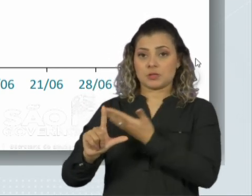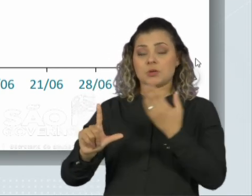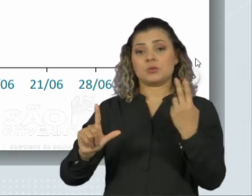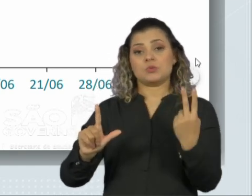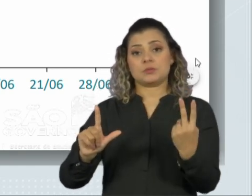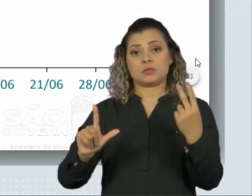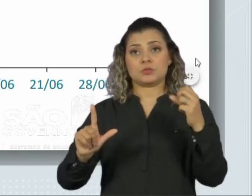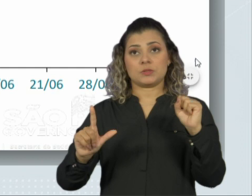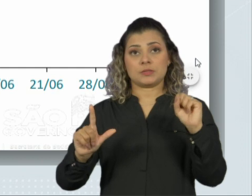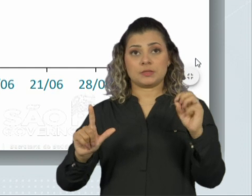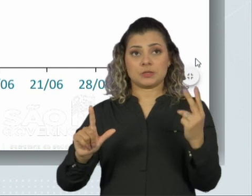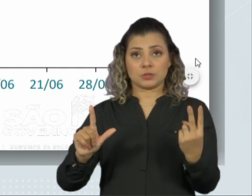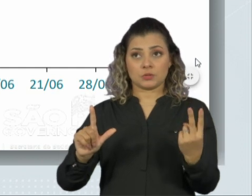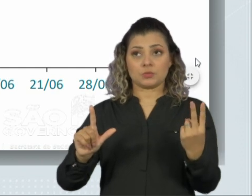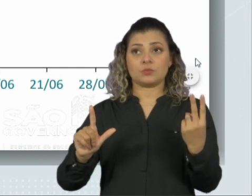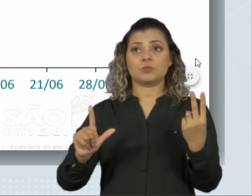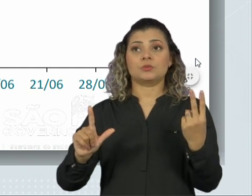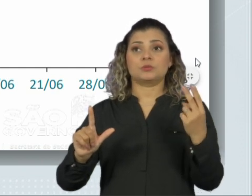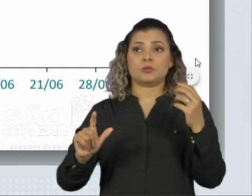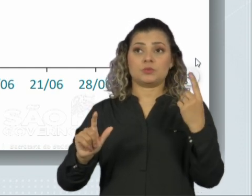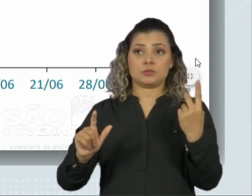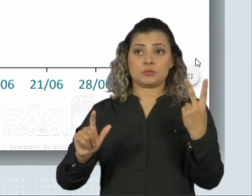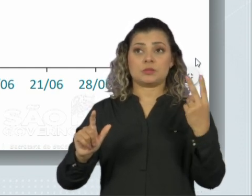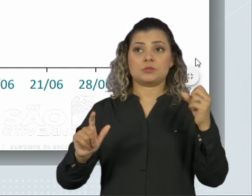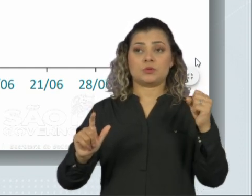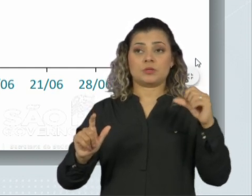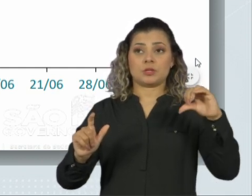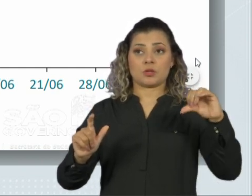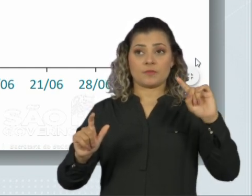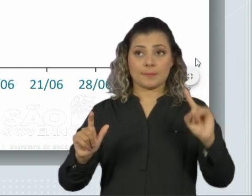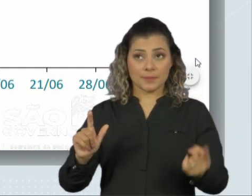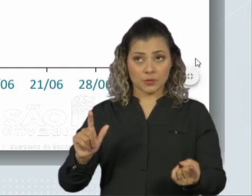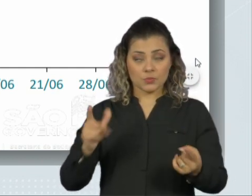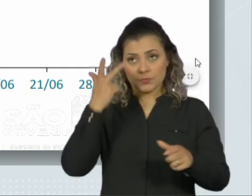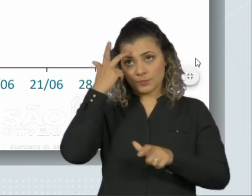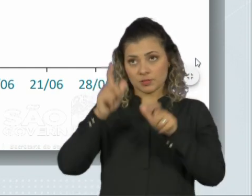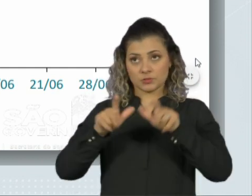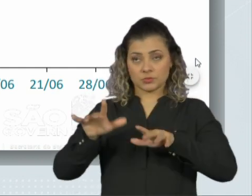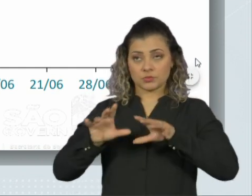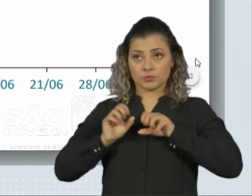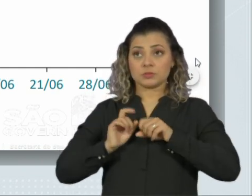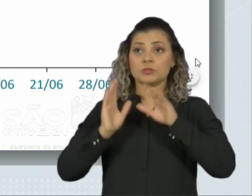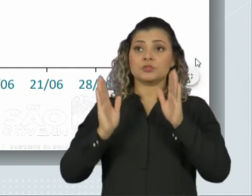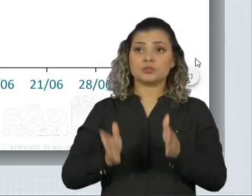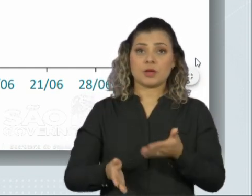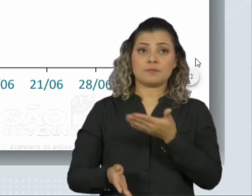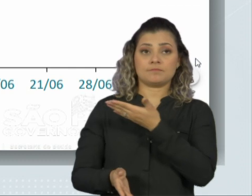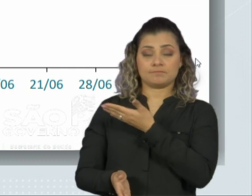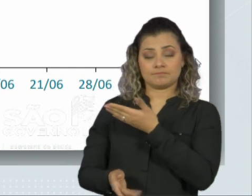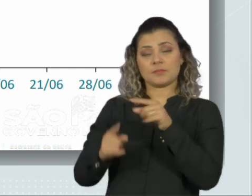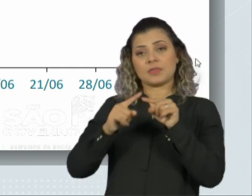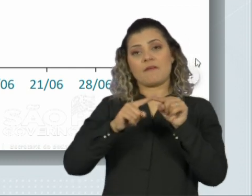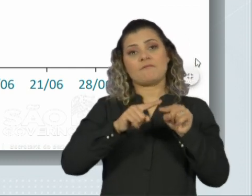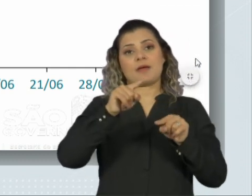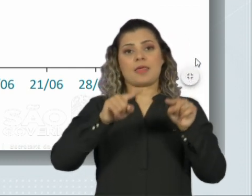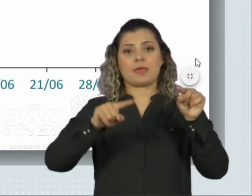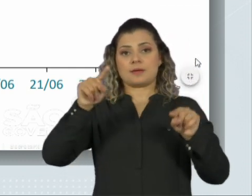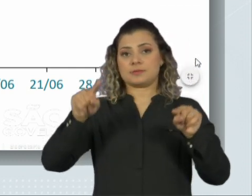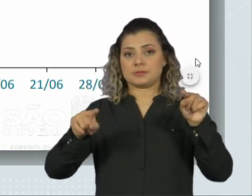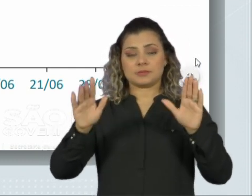289 mil casos confirmados, dentro do espectro do range de variação do